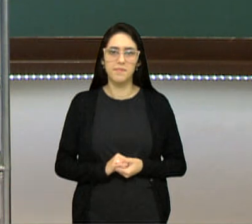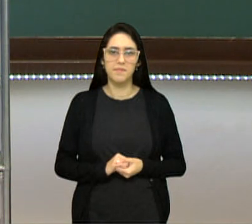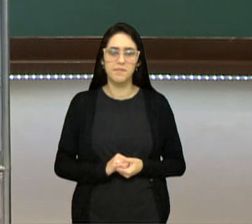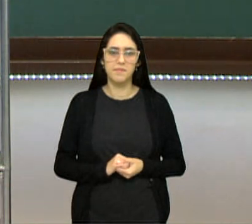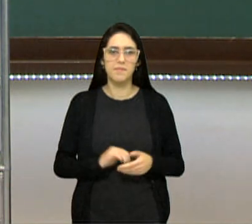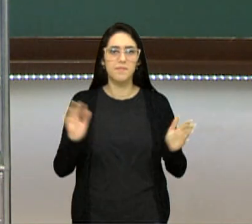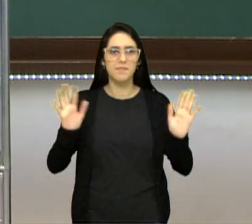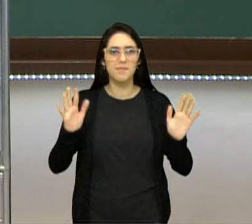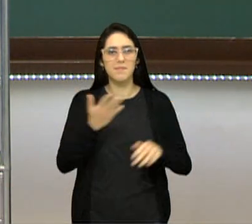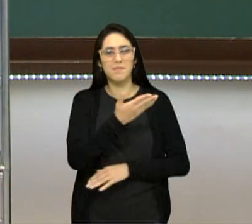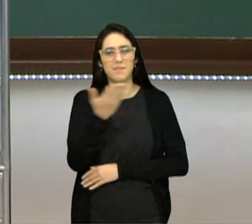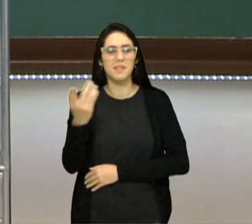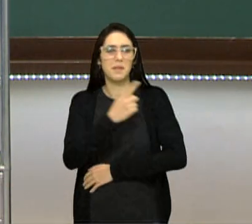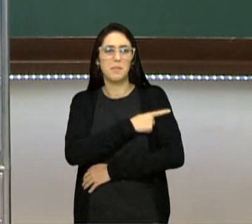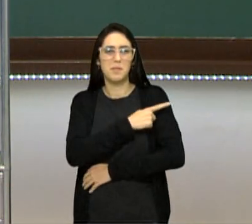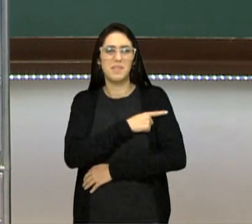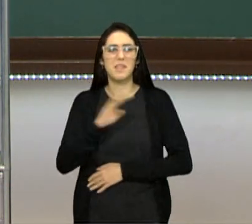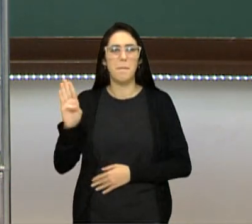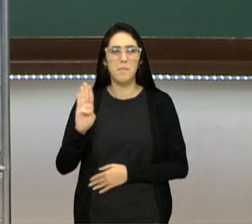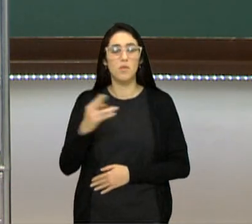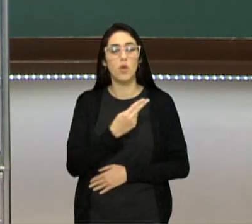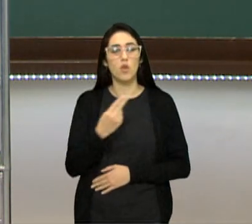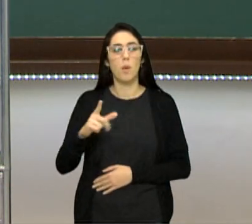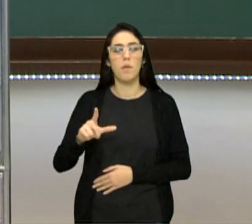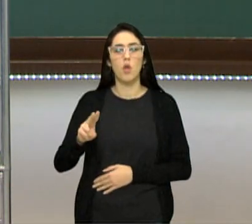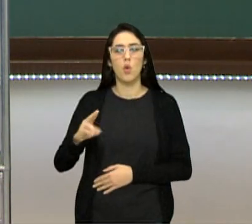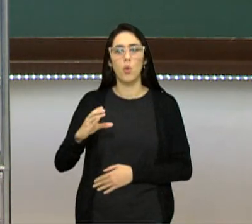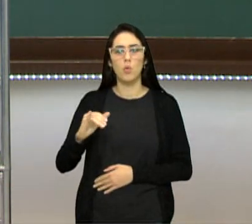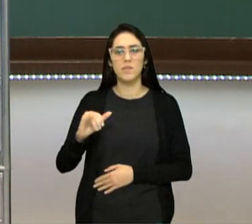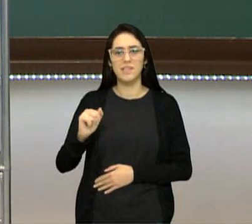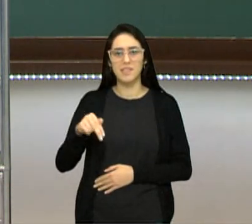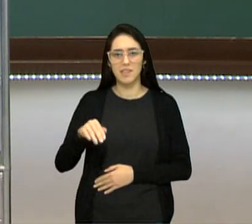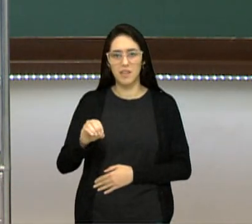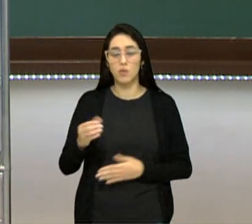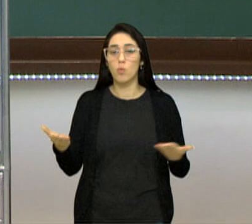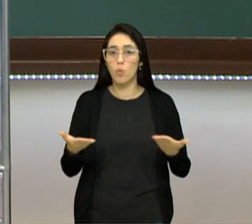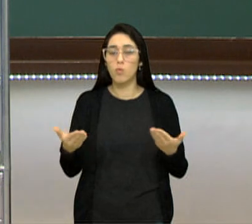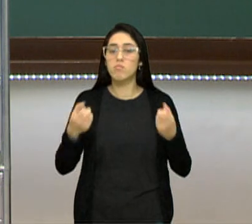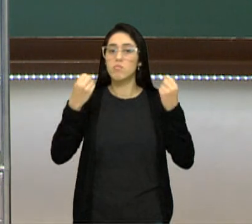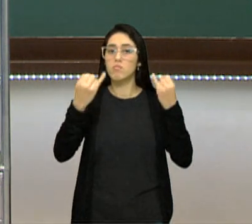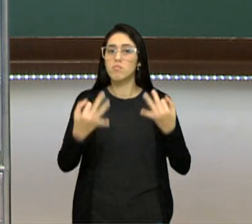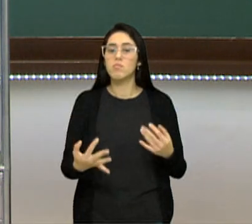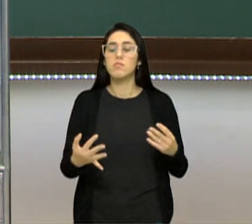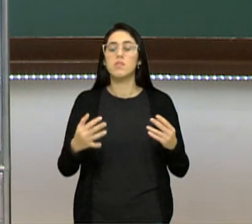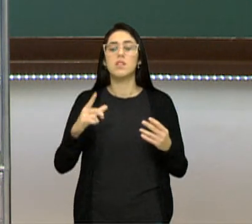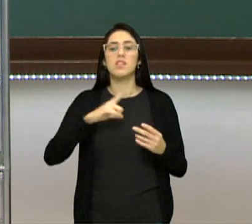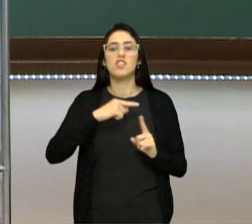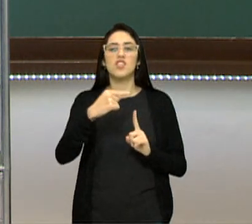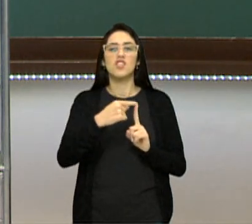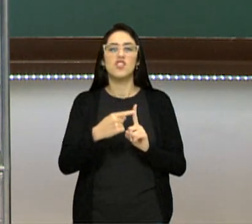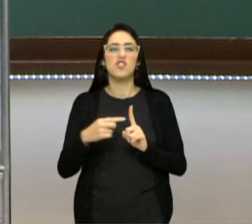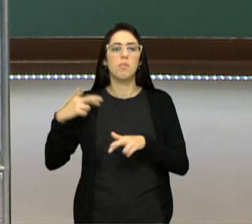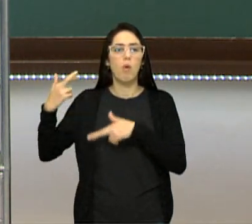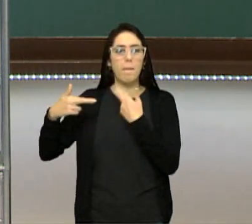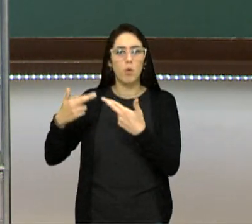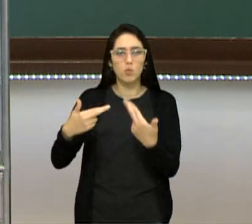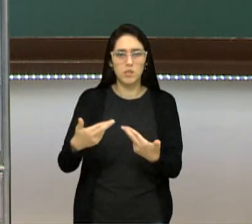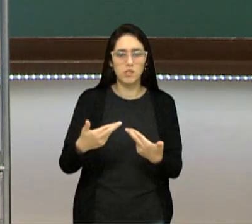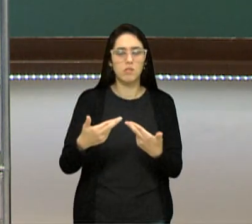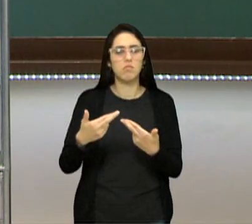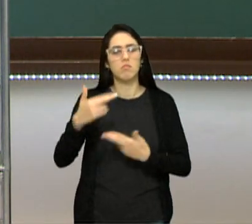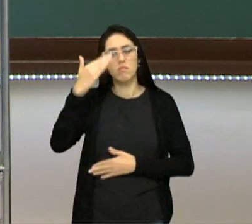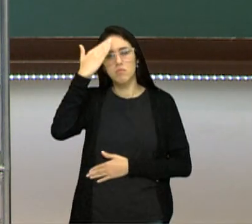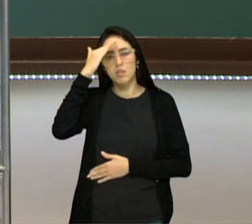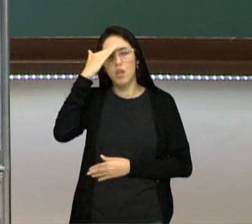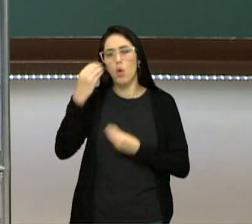Olá, alunos da primeira série de Biologia, eu sou o professor Luciano e venho trazer para vocês o assunto hoje sobre tipos de reprodução. Tá? A gente entendeu o universo